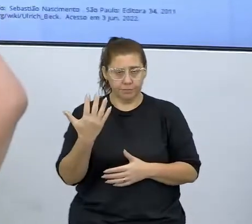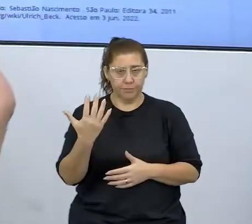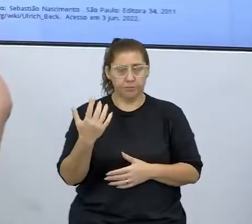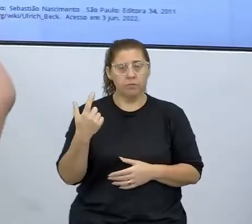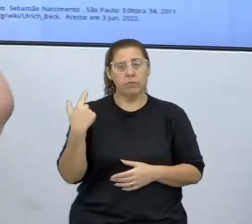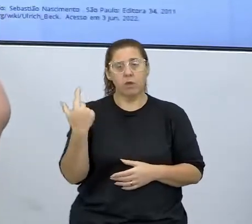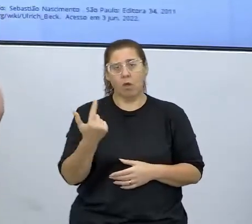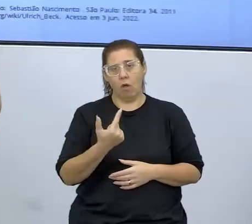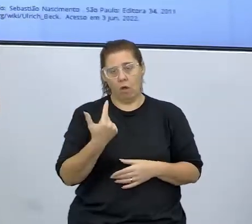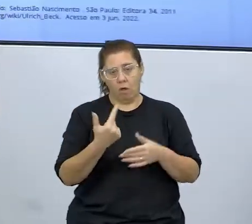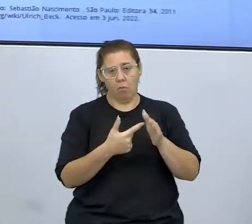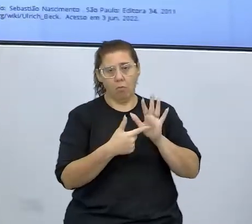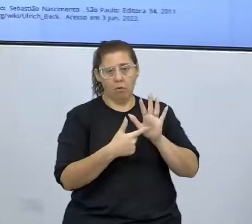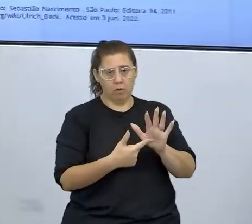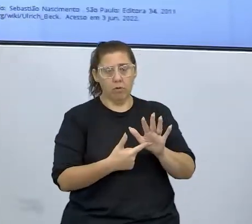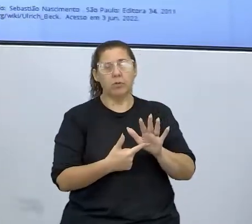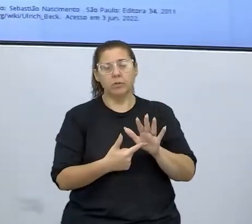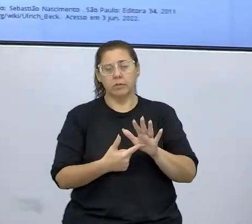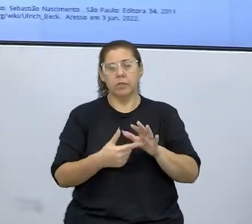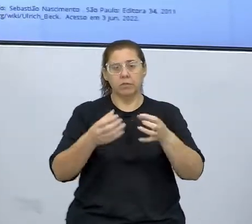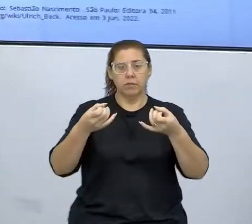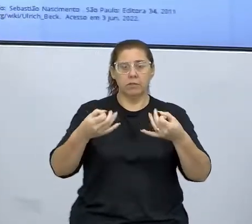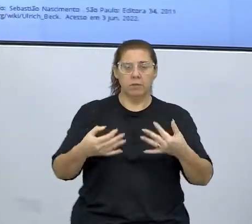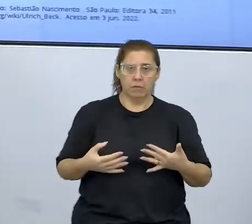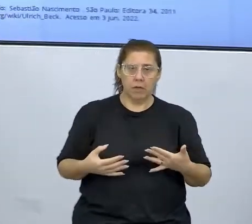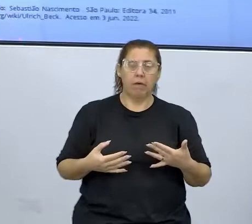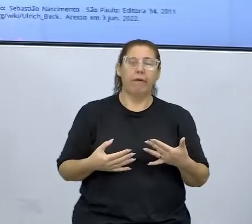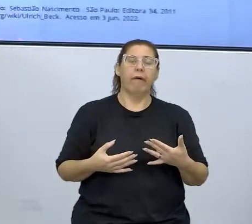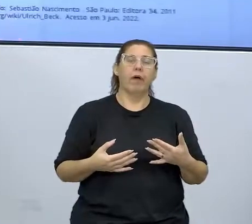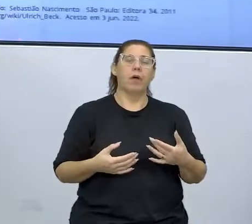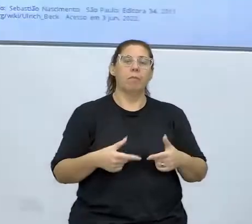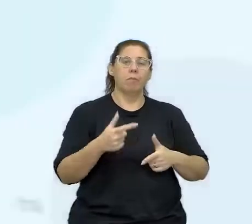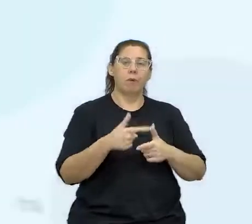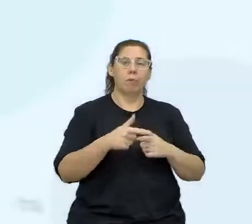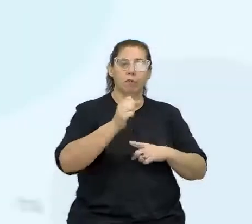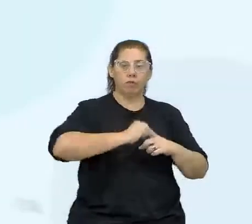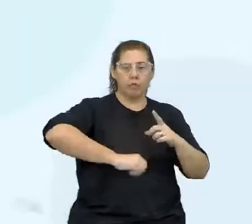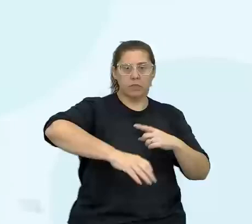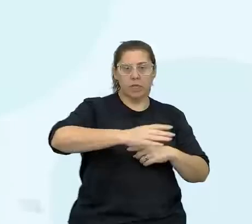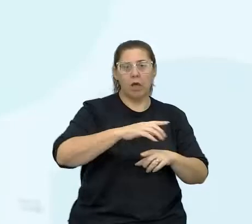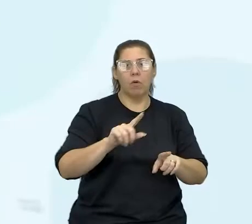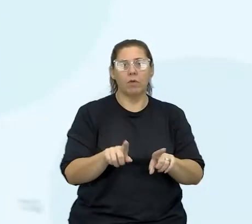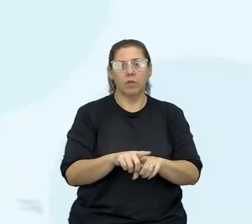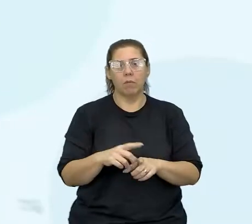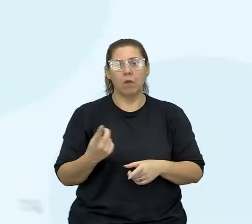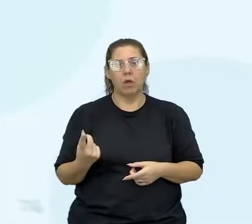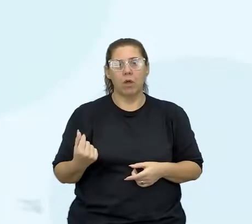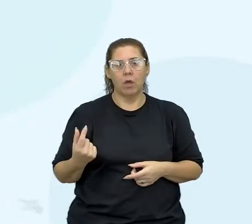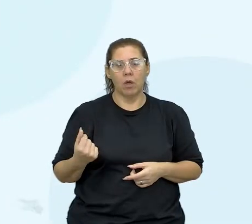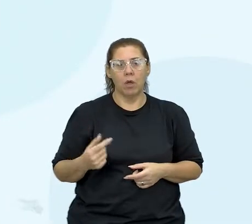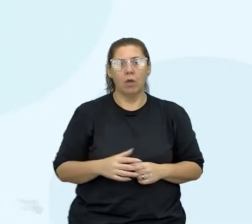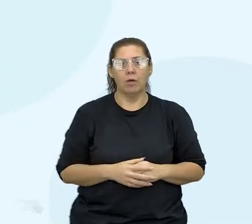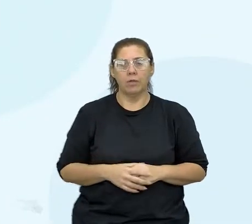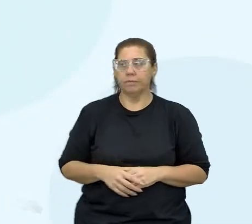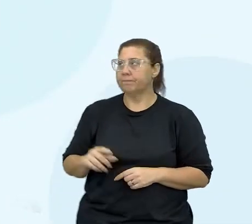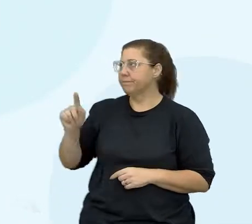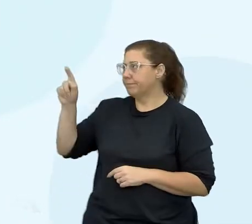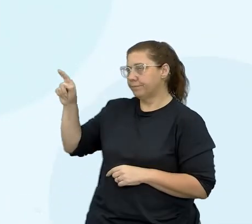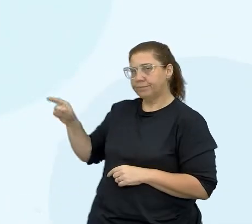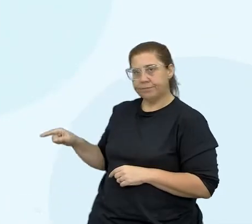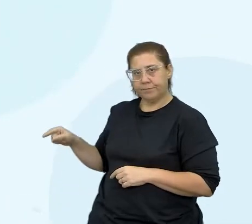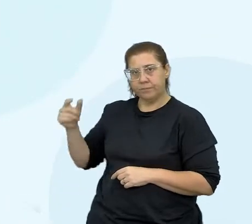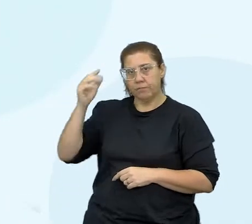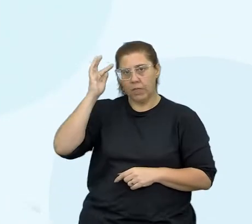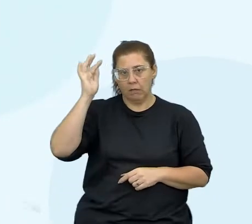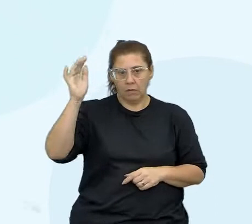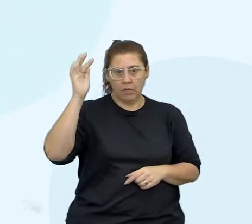gente trouxe, para falar sobre os problemas sociais e econômicos, enfim, sobre alimentação, a gente trouxe a teoria de sociedade